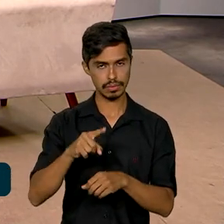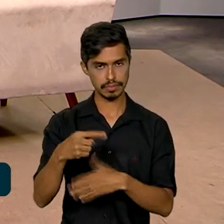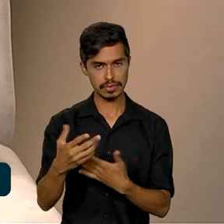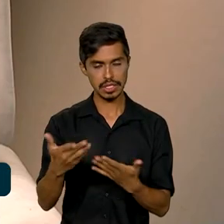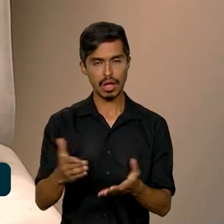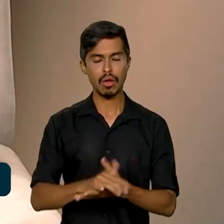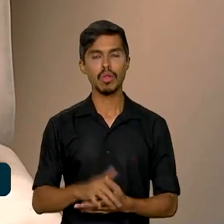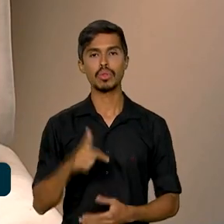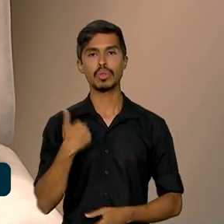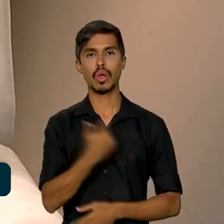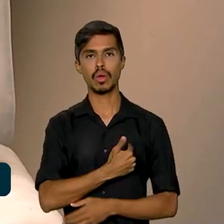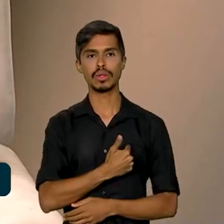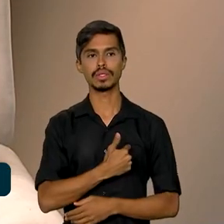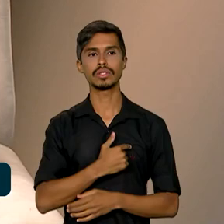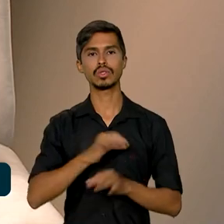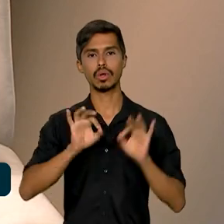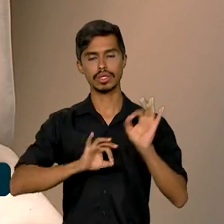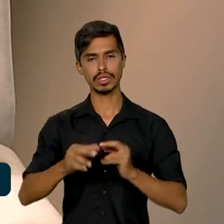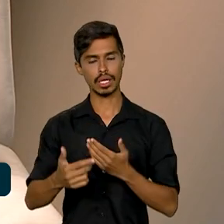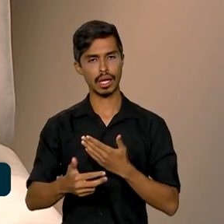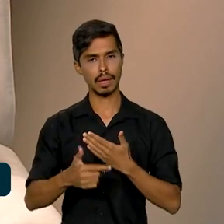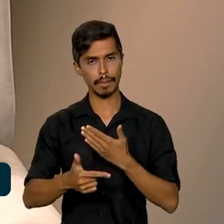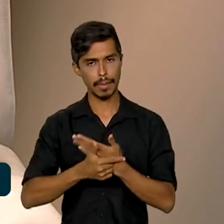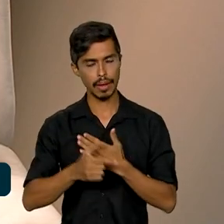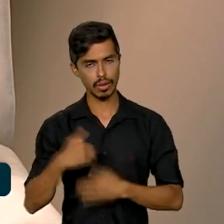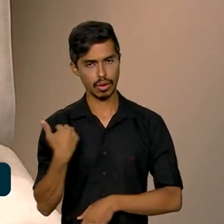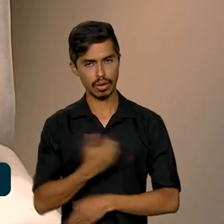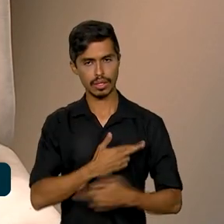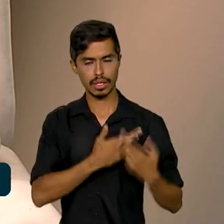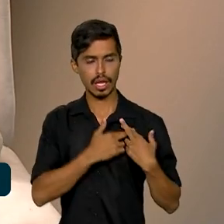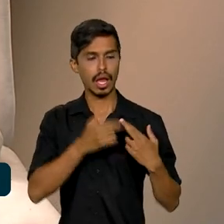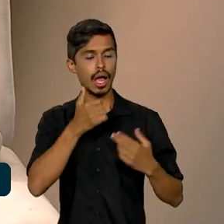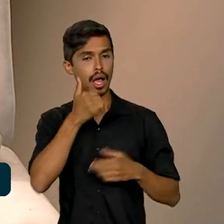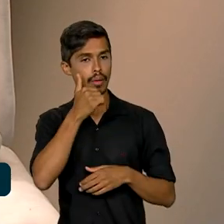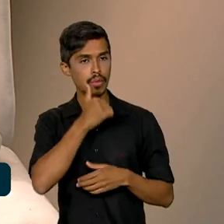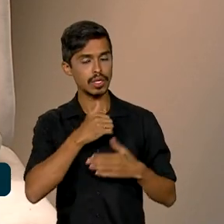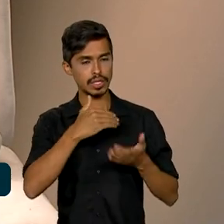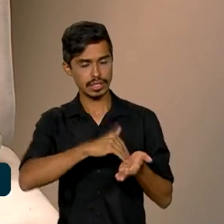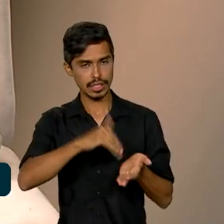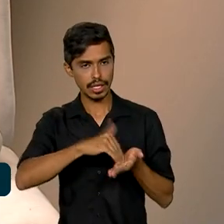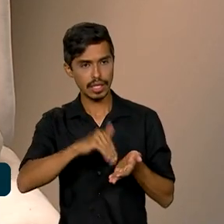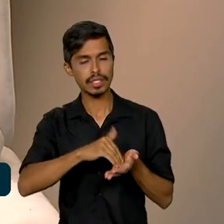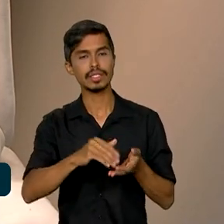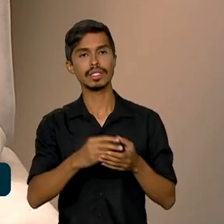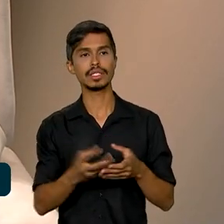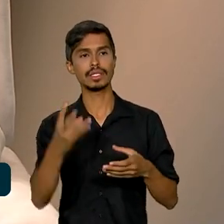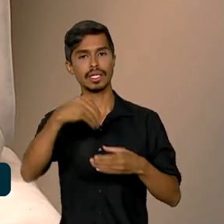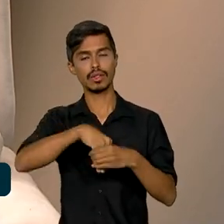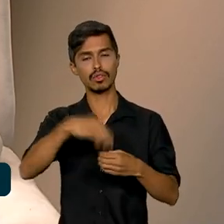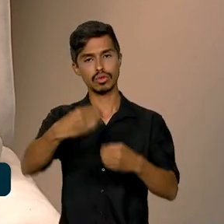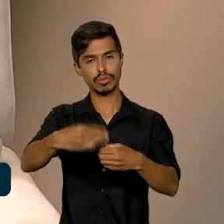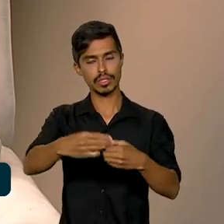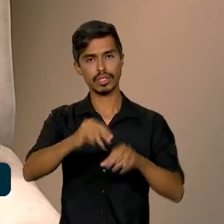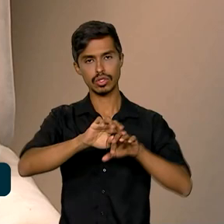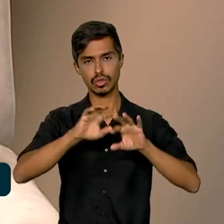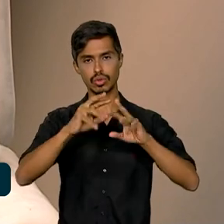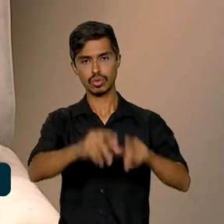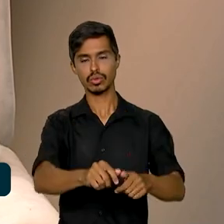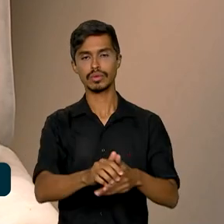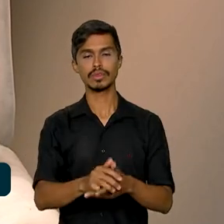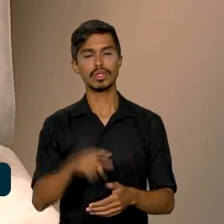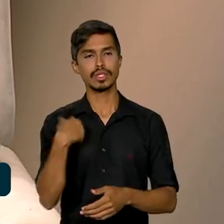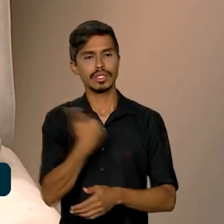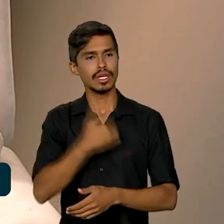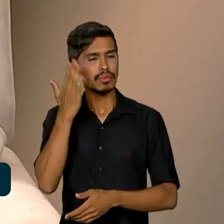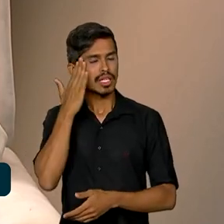aportar nossa parte para as secretarias de mulheres nos municípios. Nós sabemos que as pessoas vivem lá no